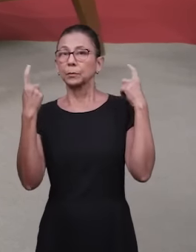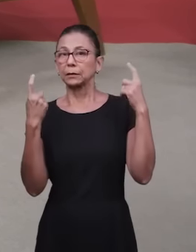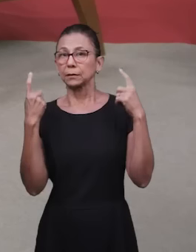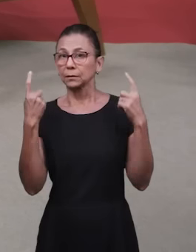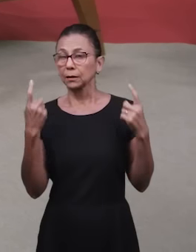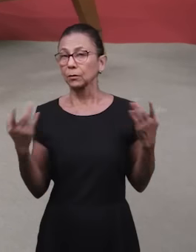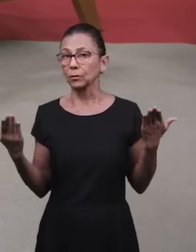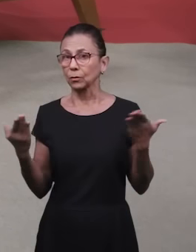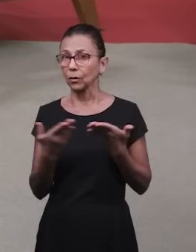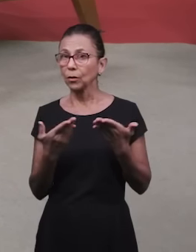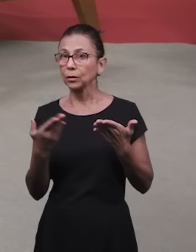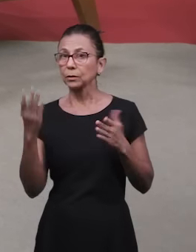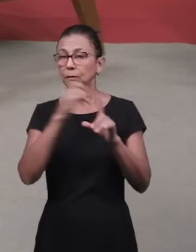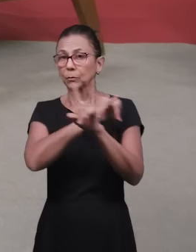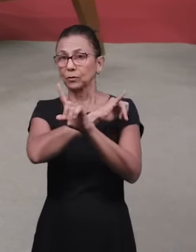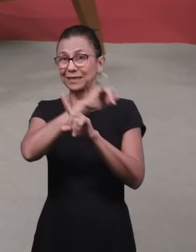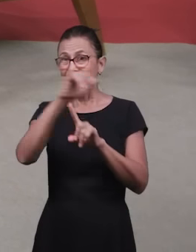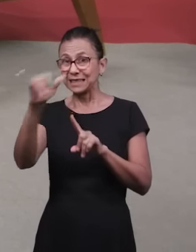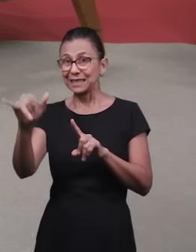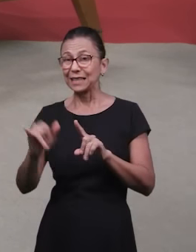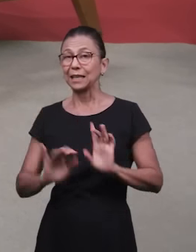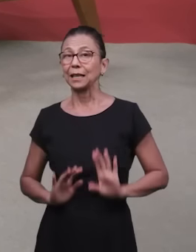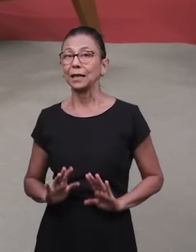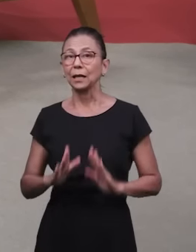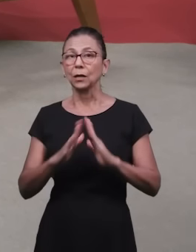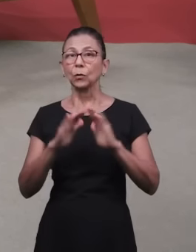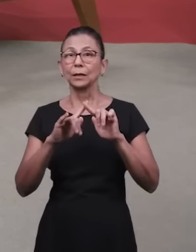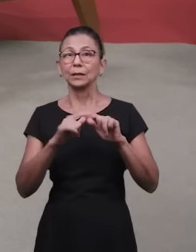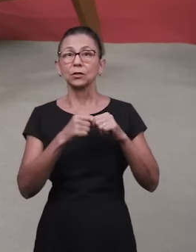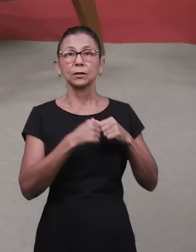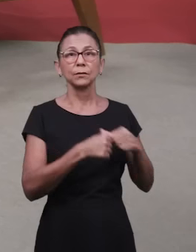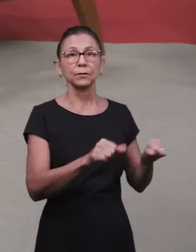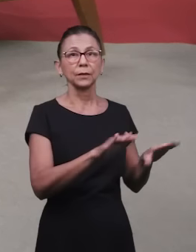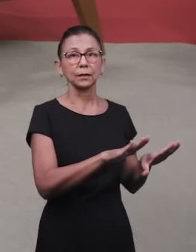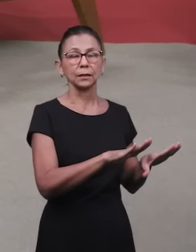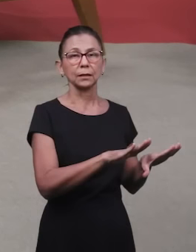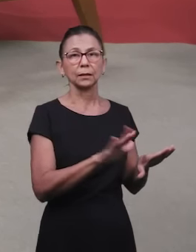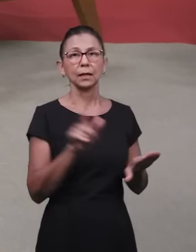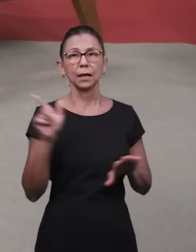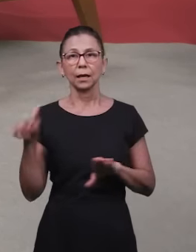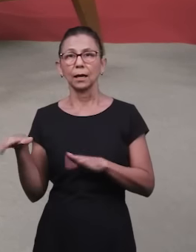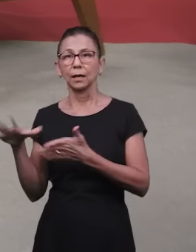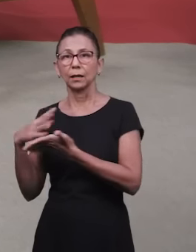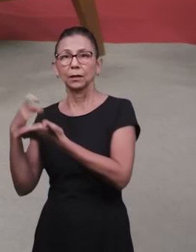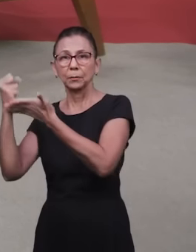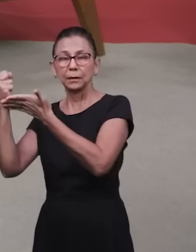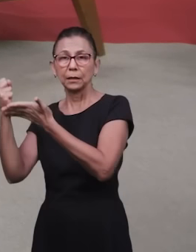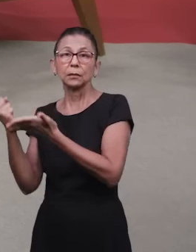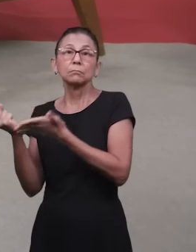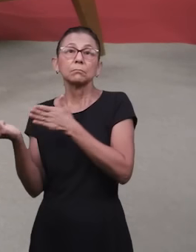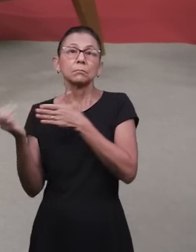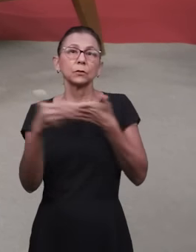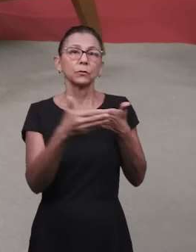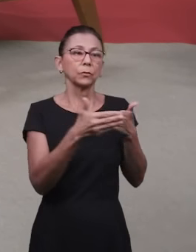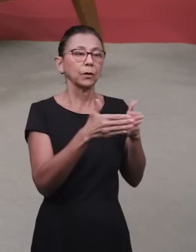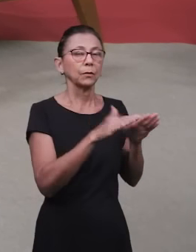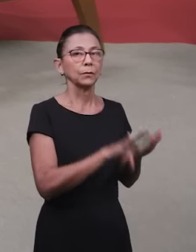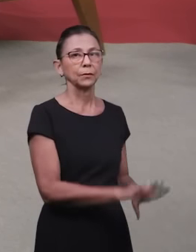da citação profética com a igreja que fica, que ela procura aqueles que se opuseram ao projeto,